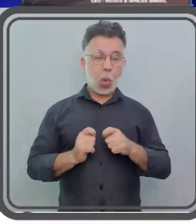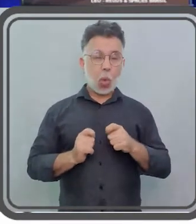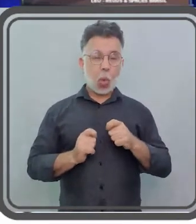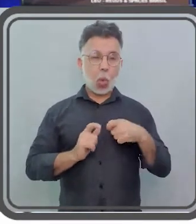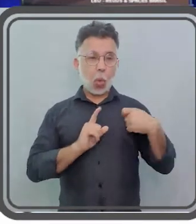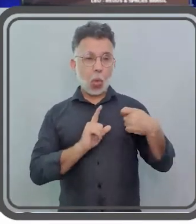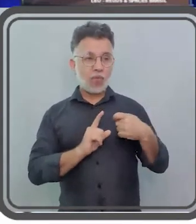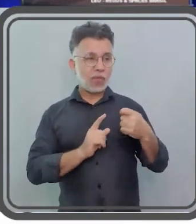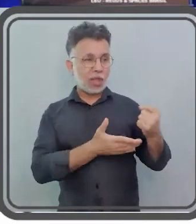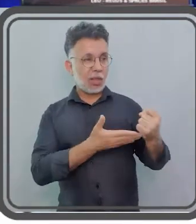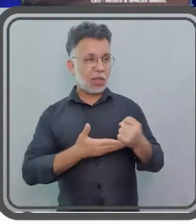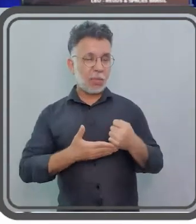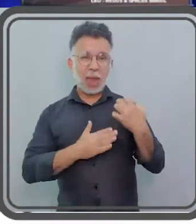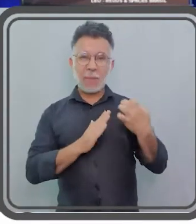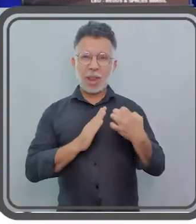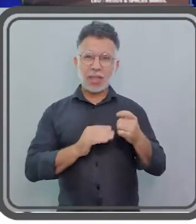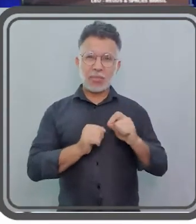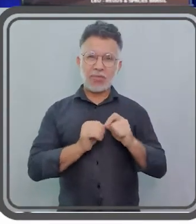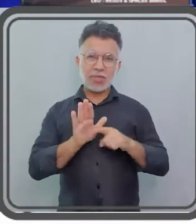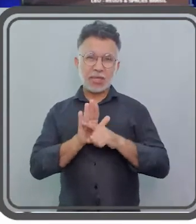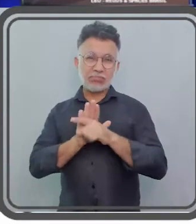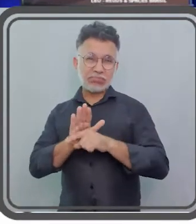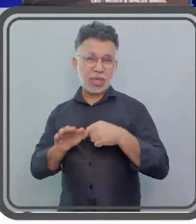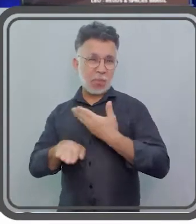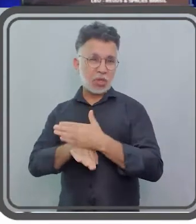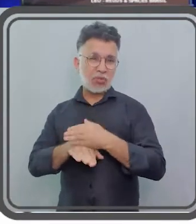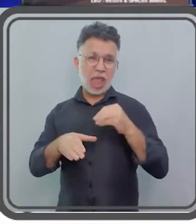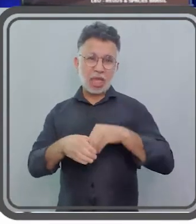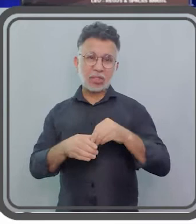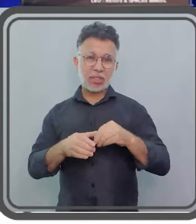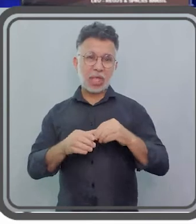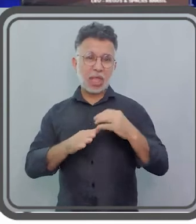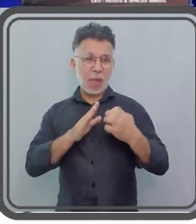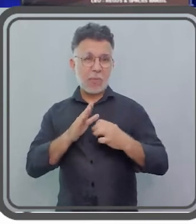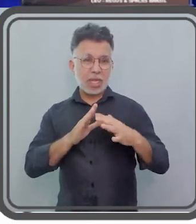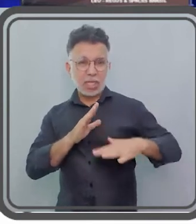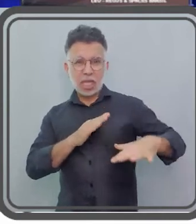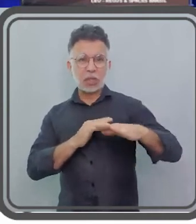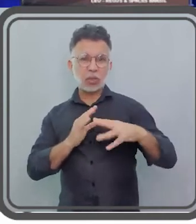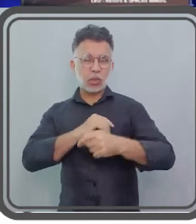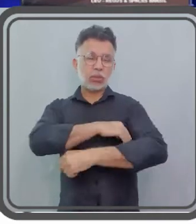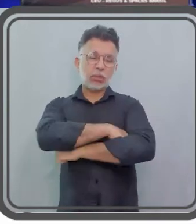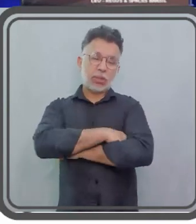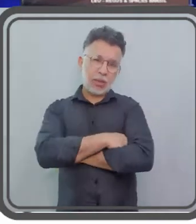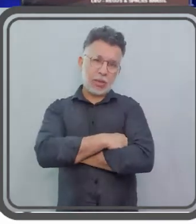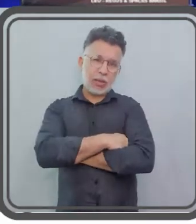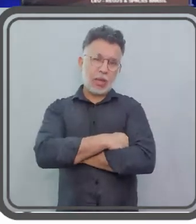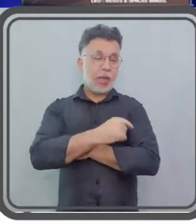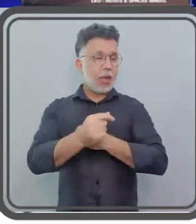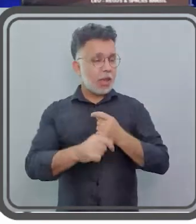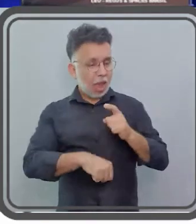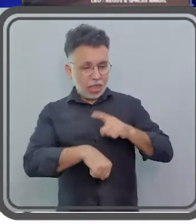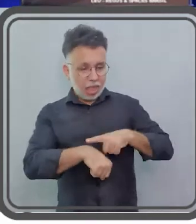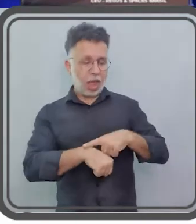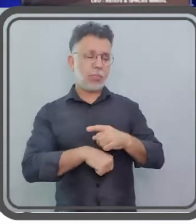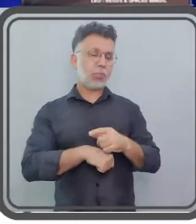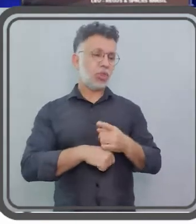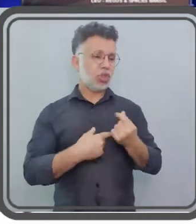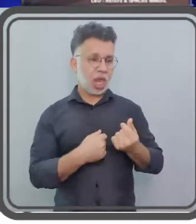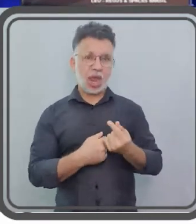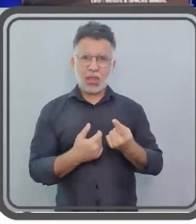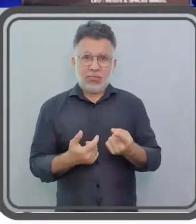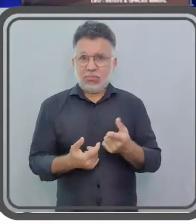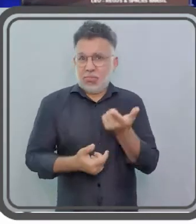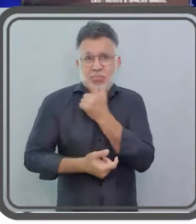contrata uma empresa para fazer uma atividade na companhia toda. Que é dinheiro, é tempo, e você não está sendo